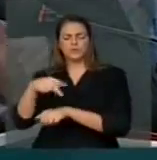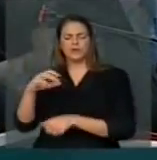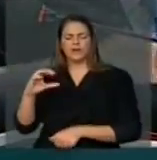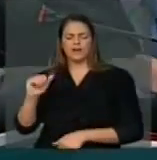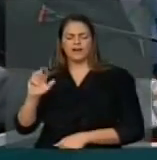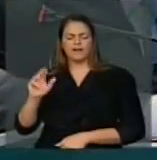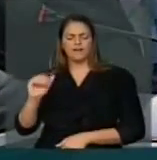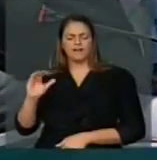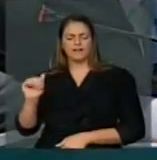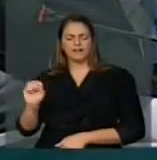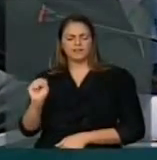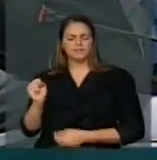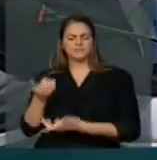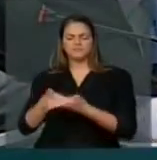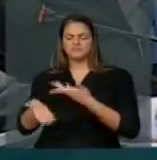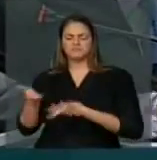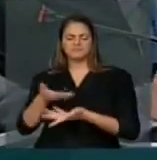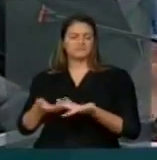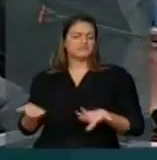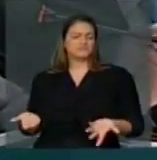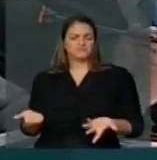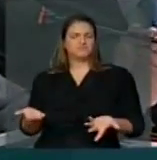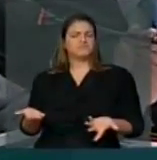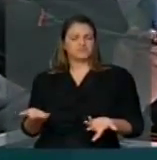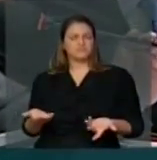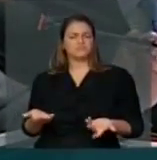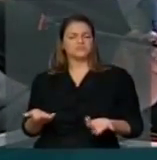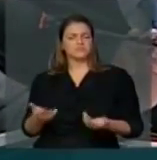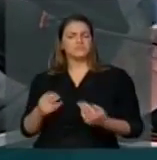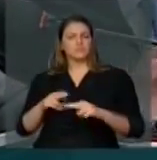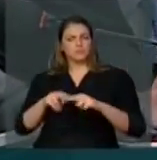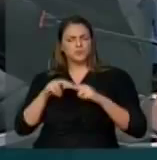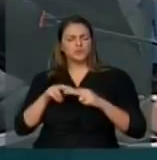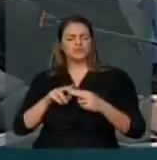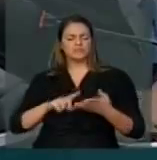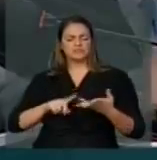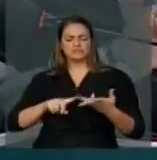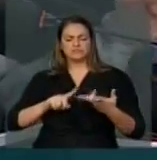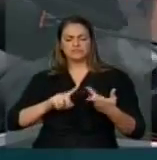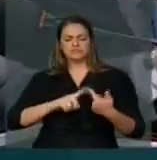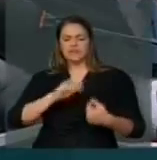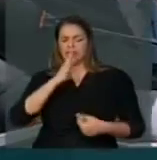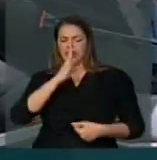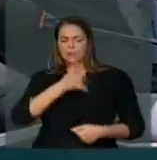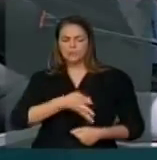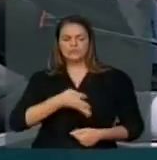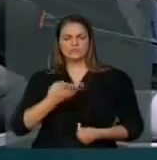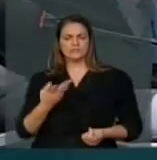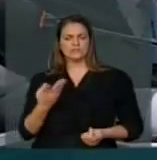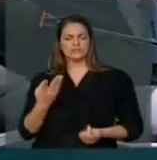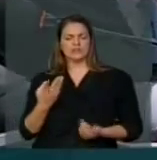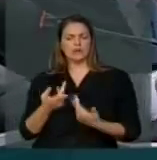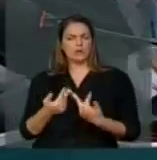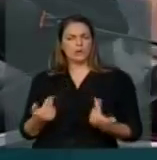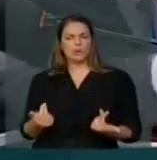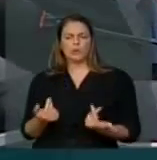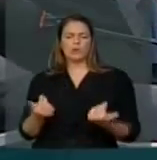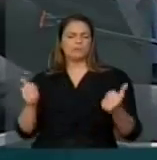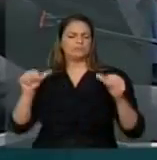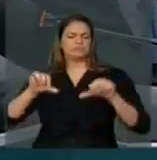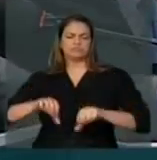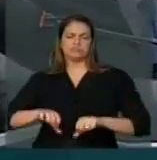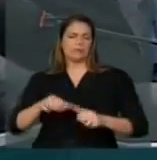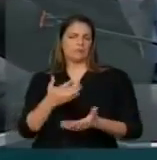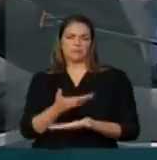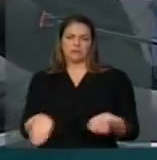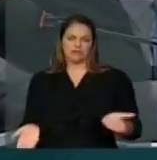e completamente vai por água abaixo todas essas afirmativas de relação ideológica, de relação